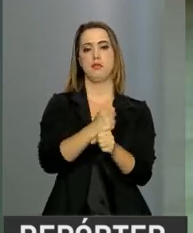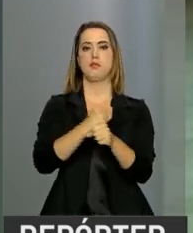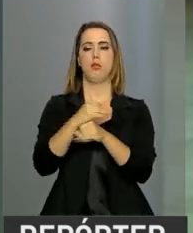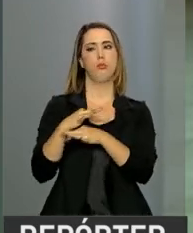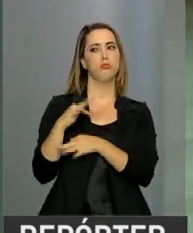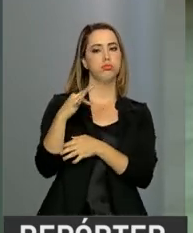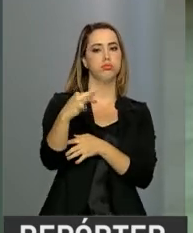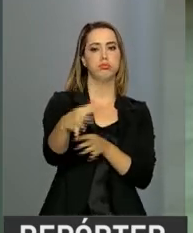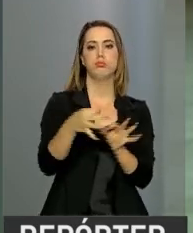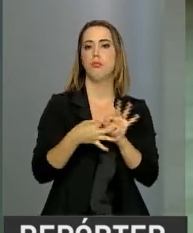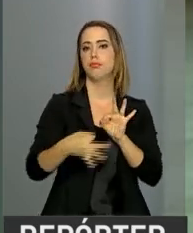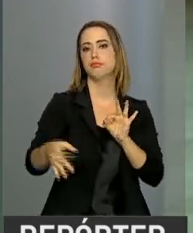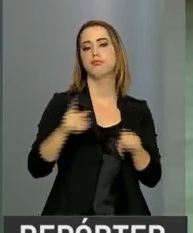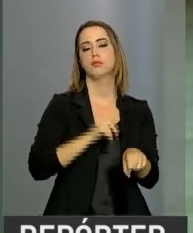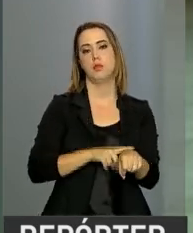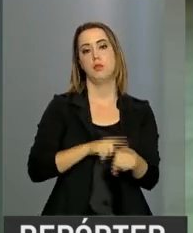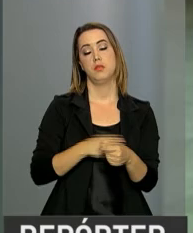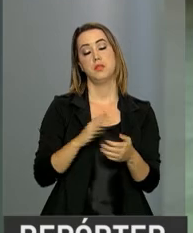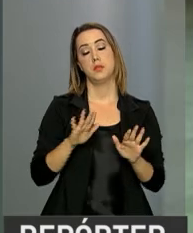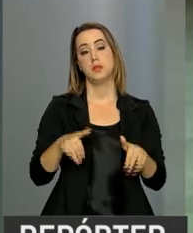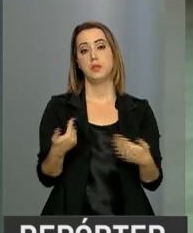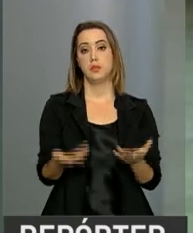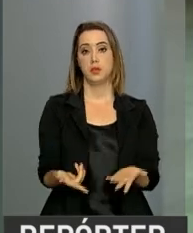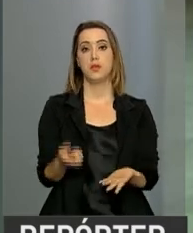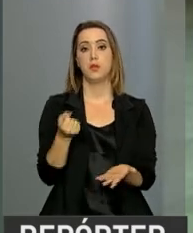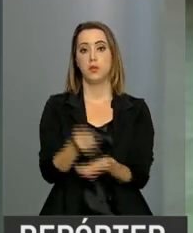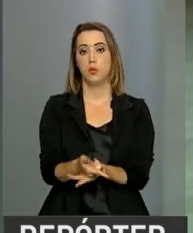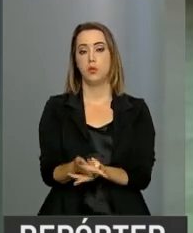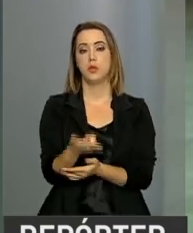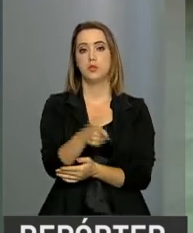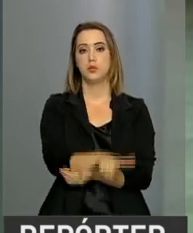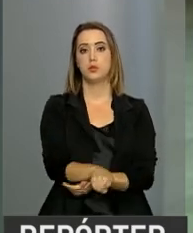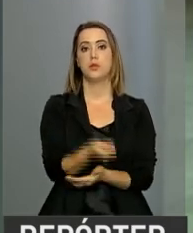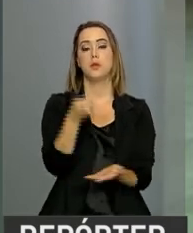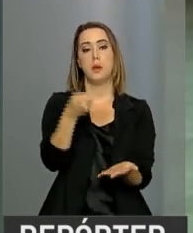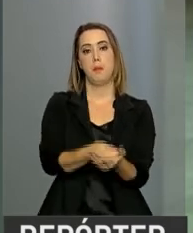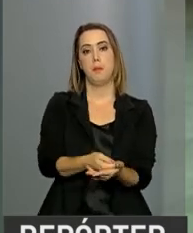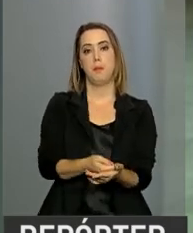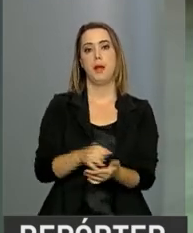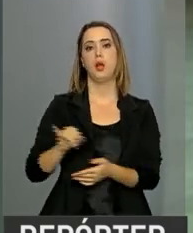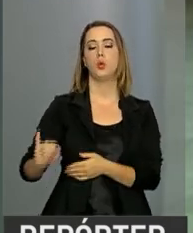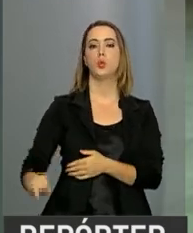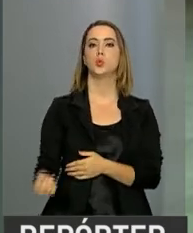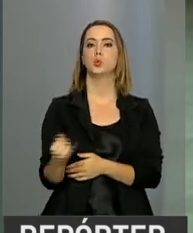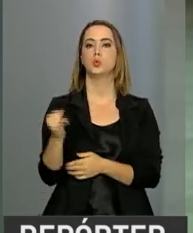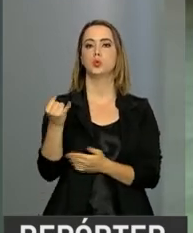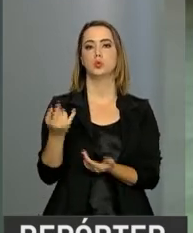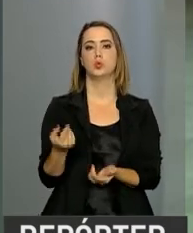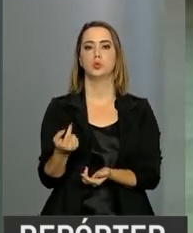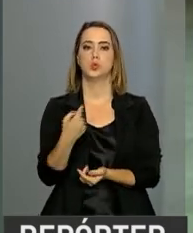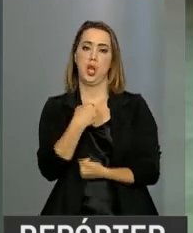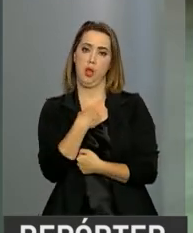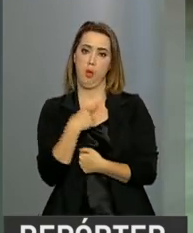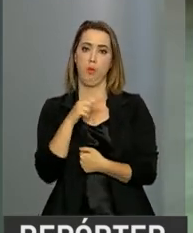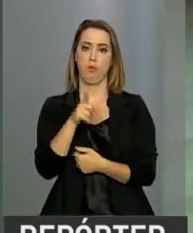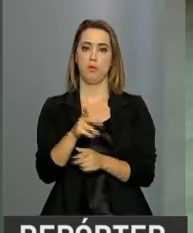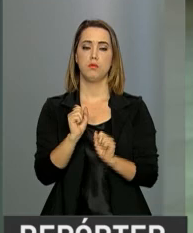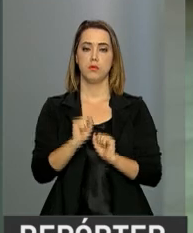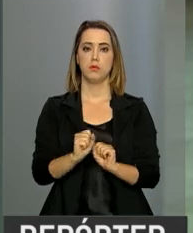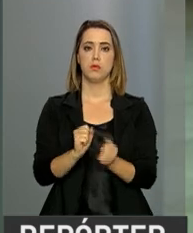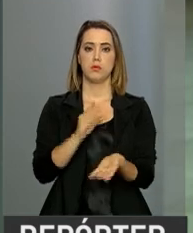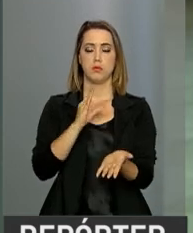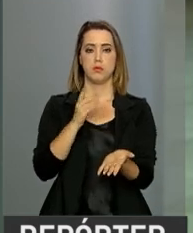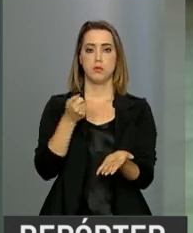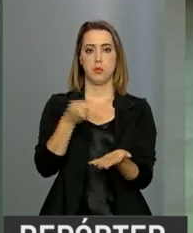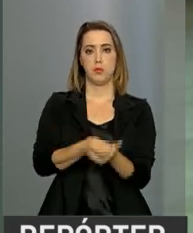10 anos. E quando ele for recomprar esses títulos, ele vai pagar uns juros a eu, você, que investir